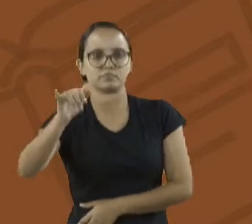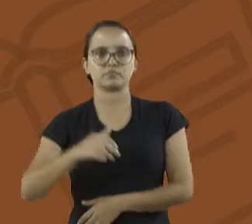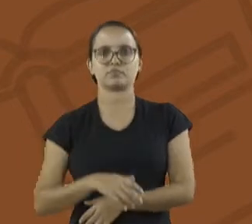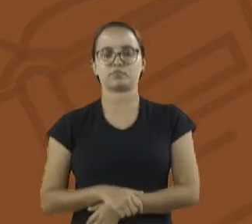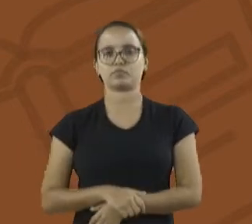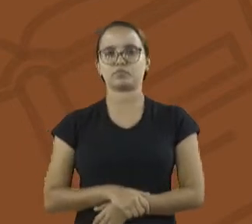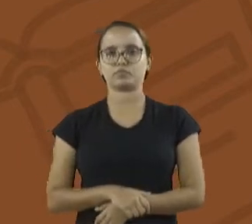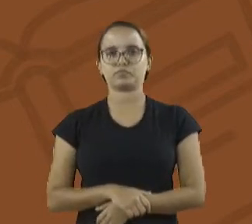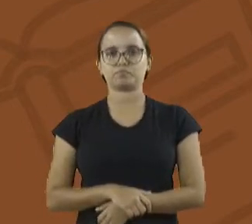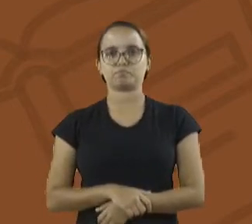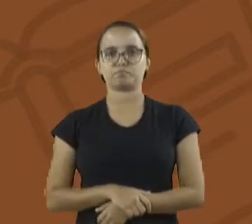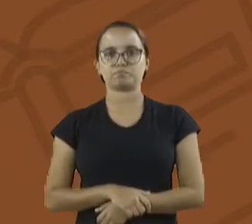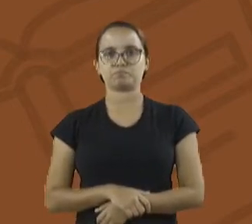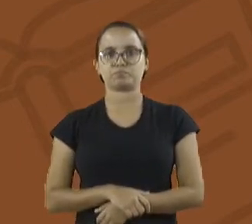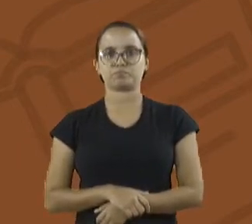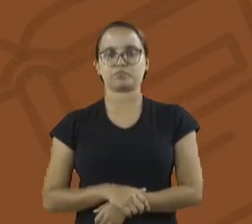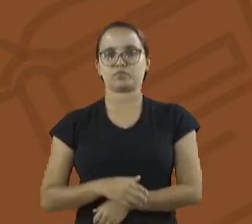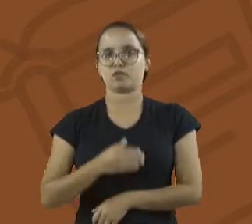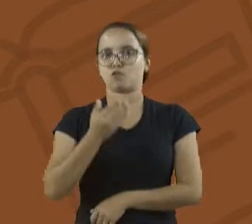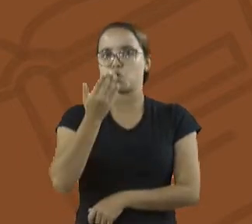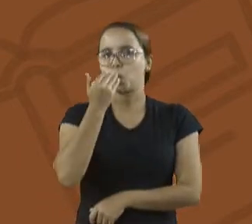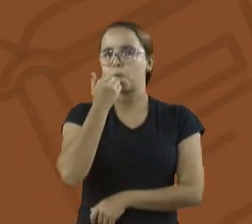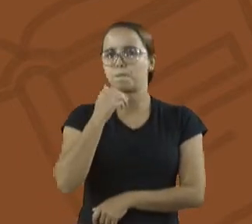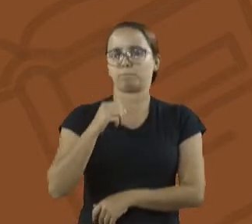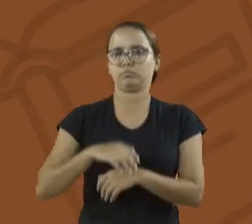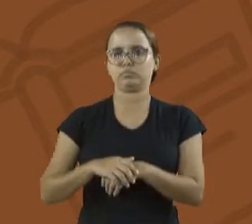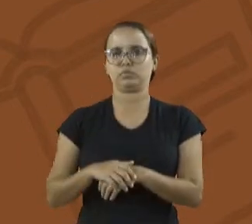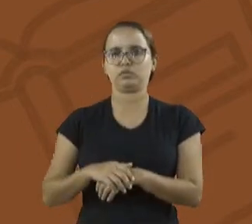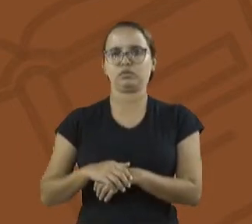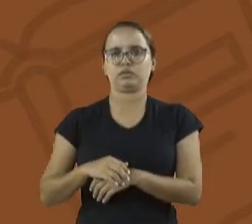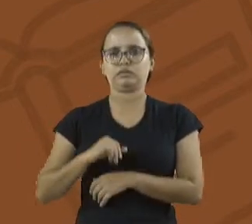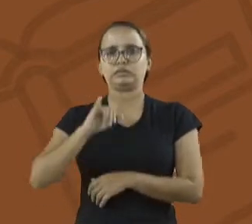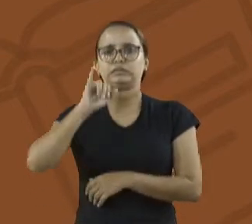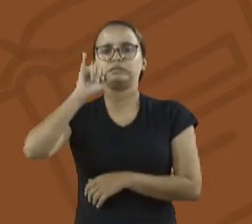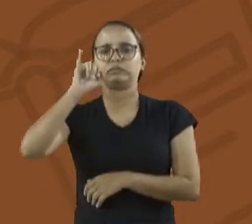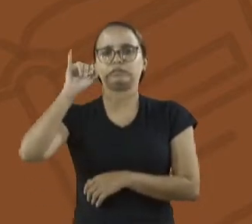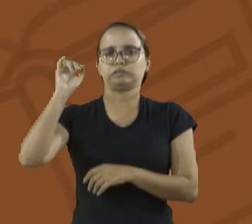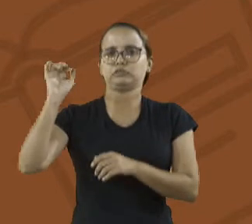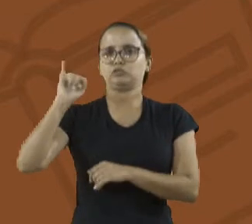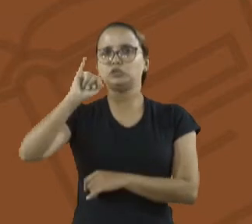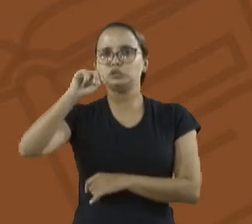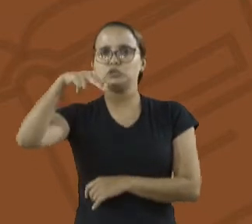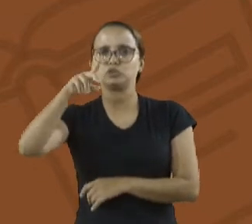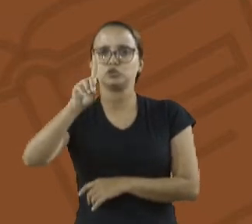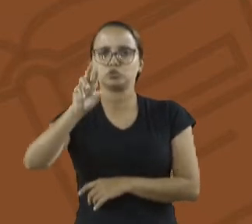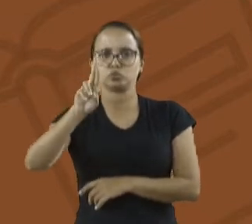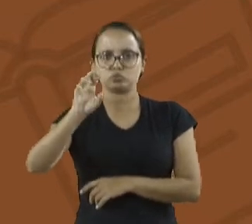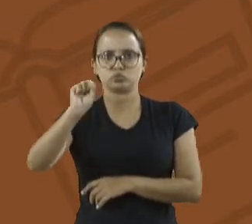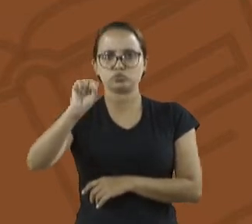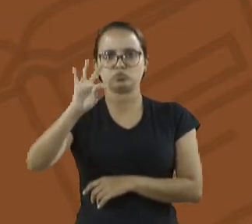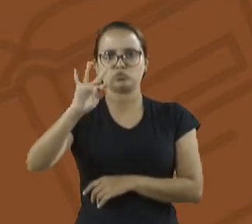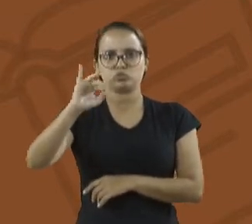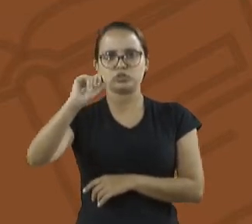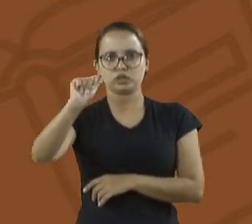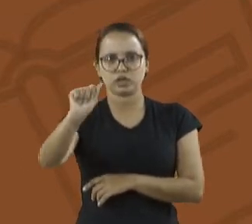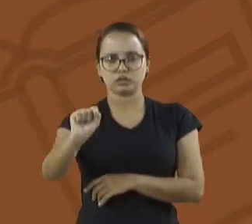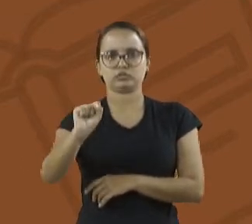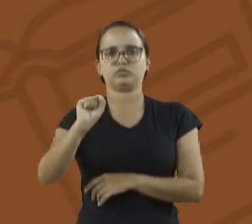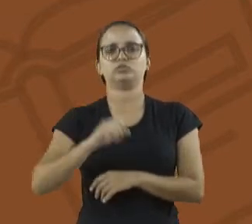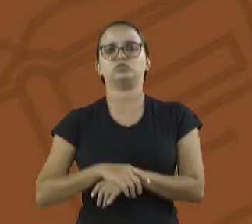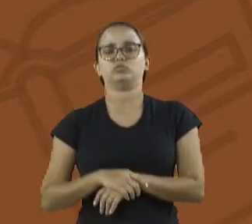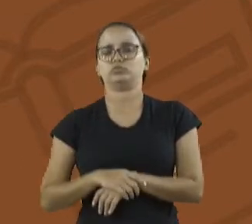alimentar com menos alimentos processados possíveis, alimentos naturais, ou seja, aquele feijão com